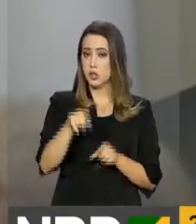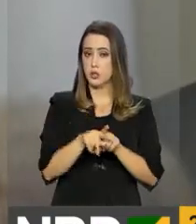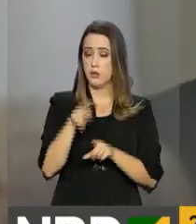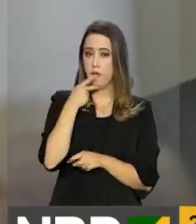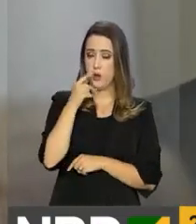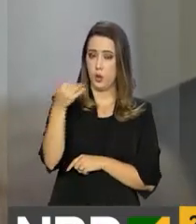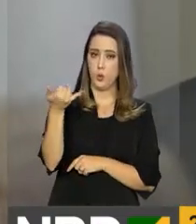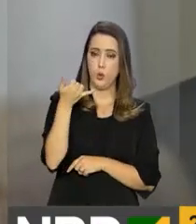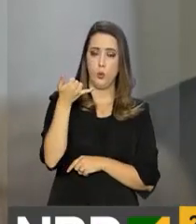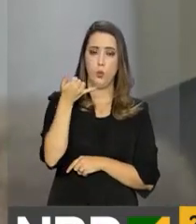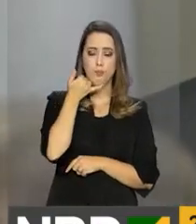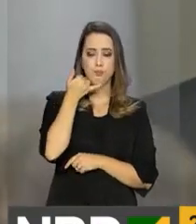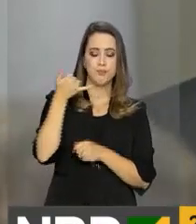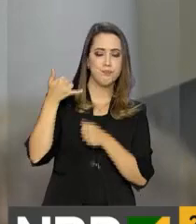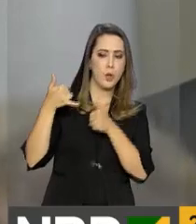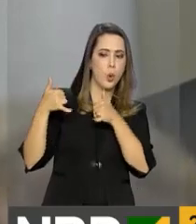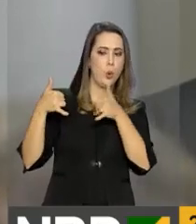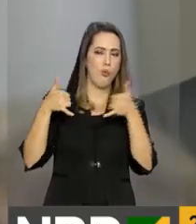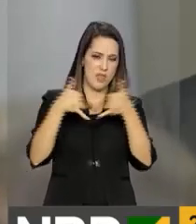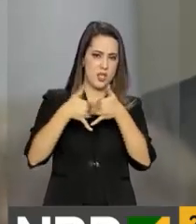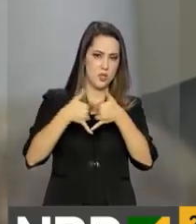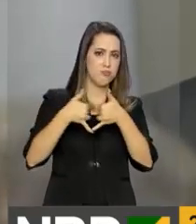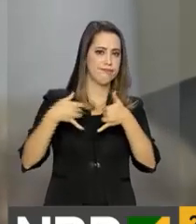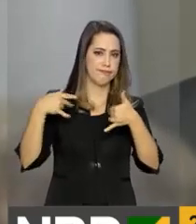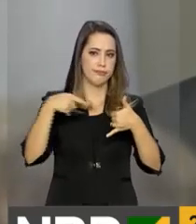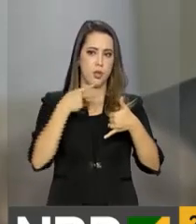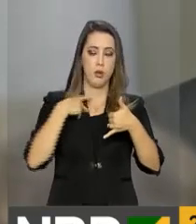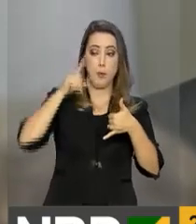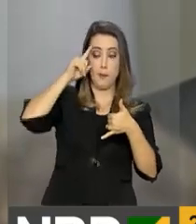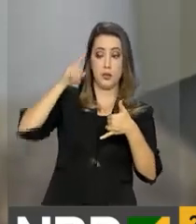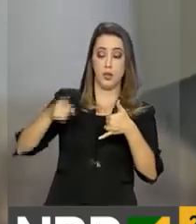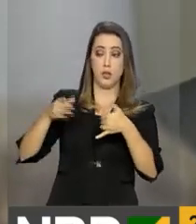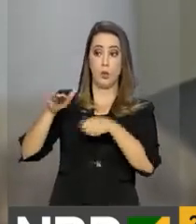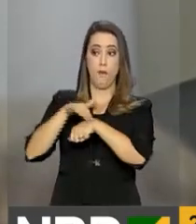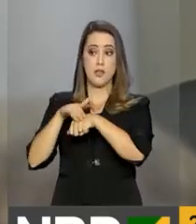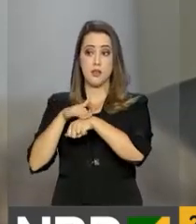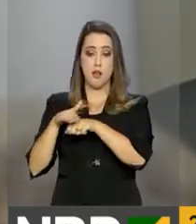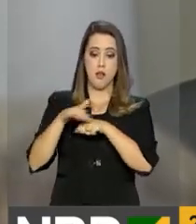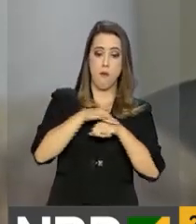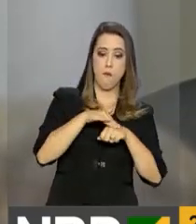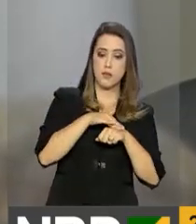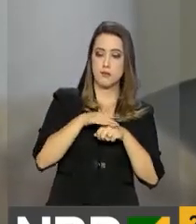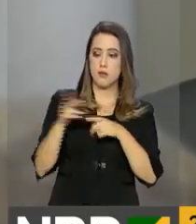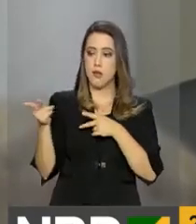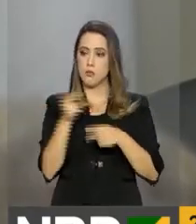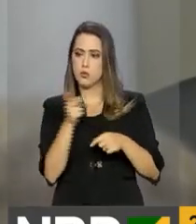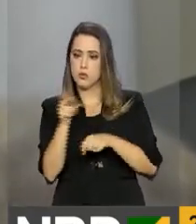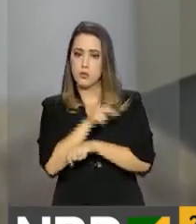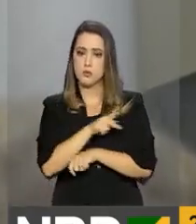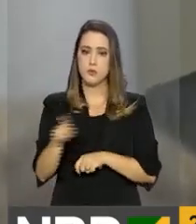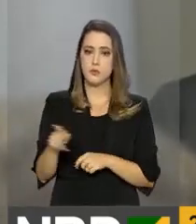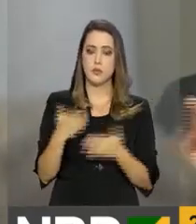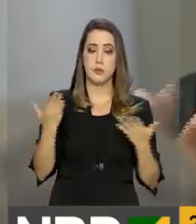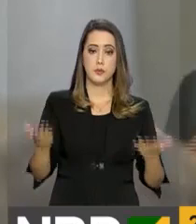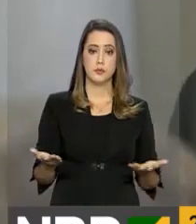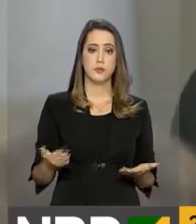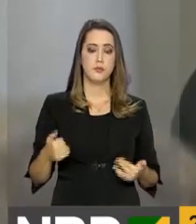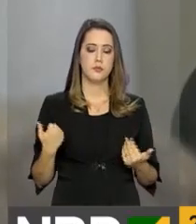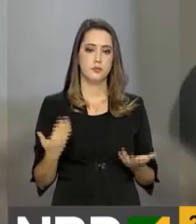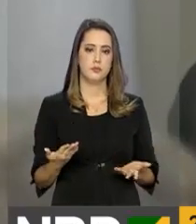olha, eu estou mandando meu pessoal aí entrar em contato com o seu pessoal para resolver logo esse assunto, não é?